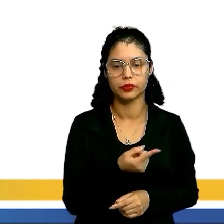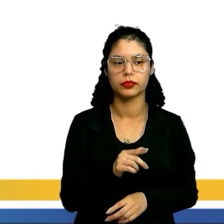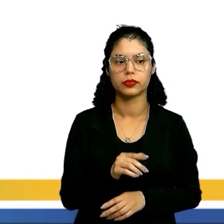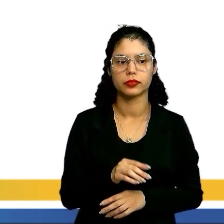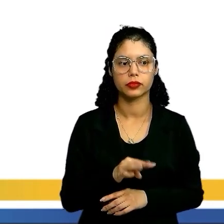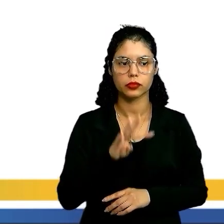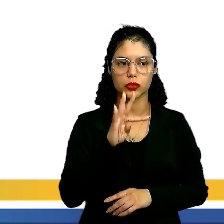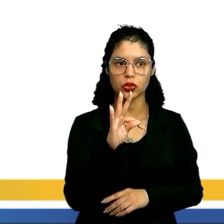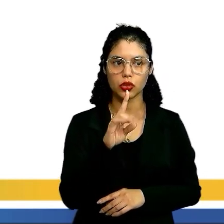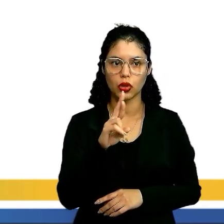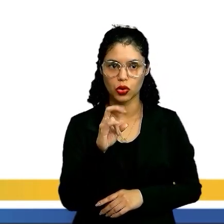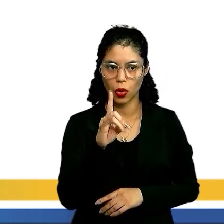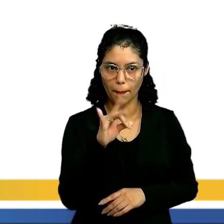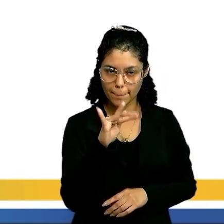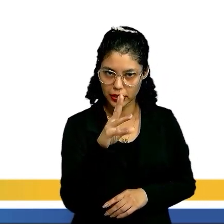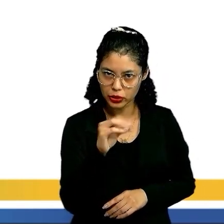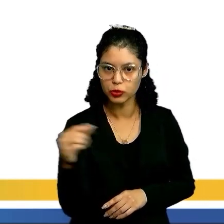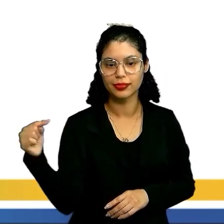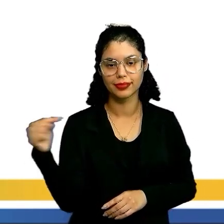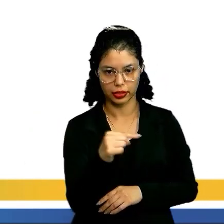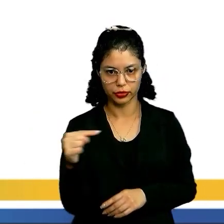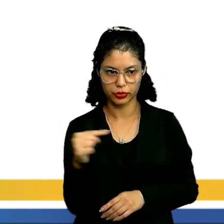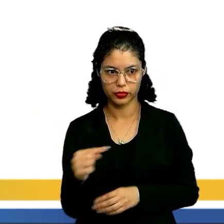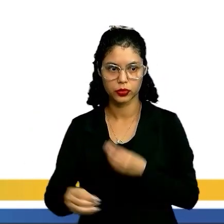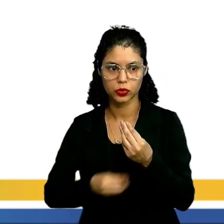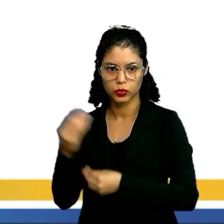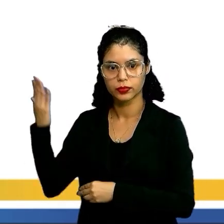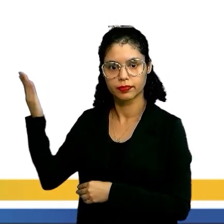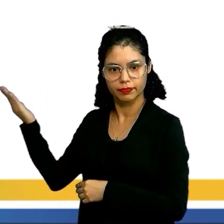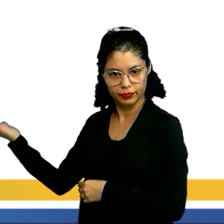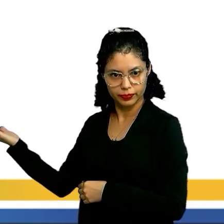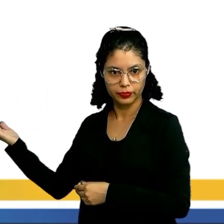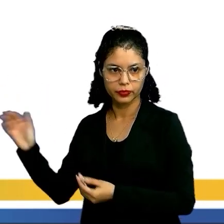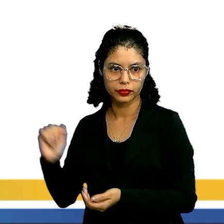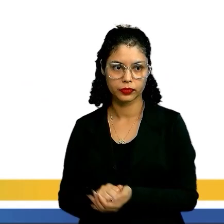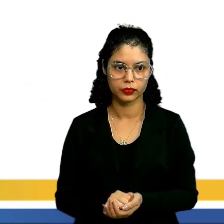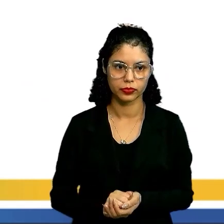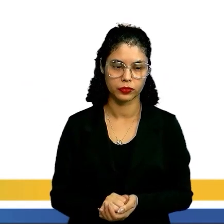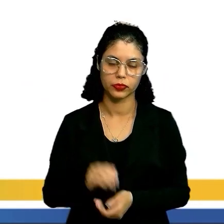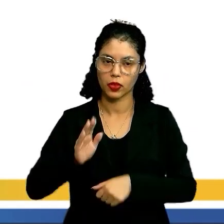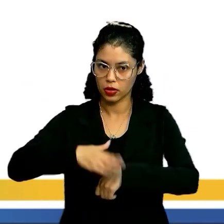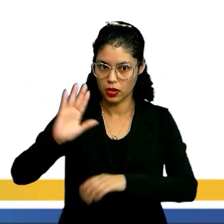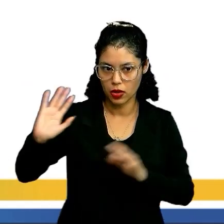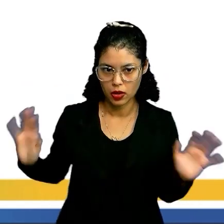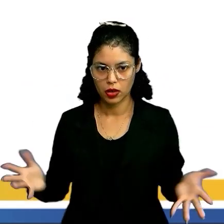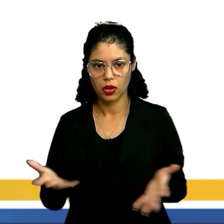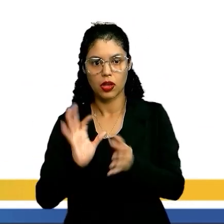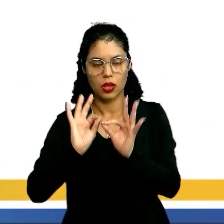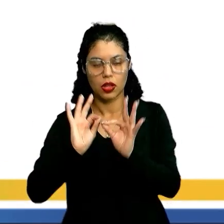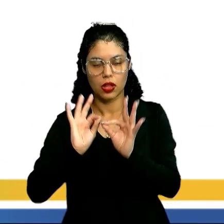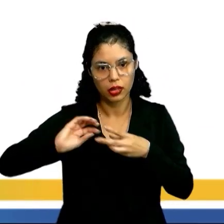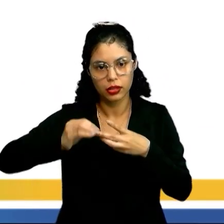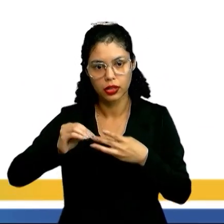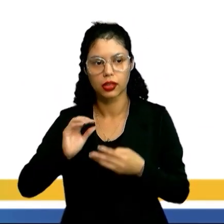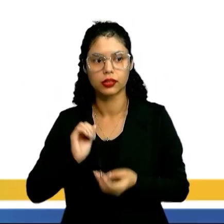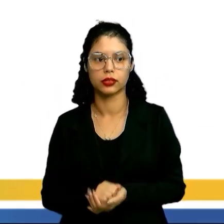um tropismo negativo. Então, como coloquei aqui, ó, o excesso de auxina estimula o alongamento